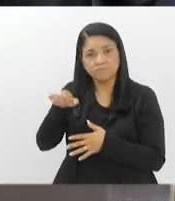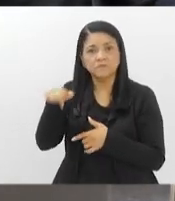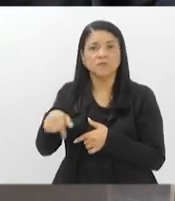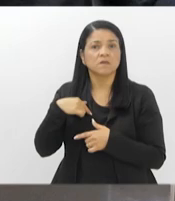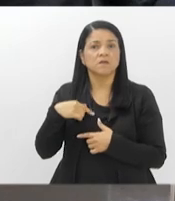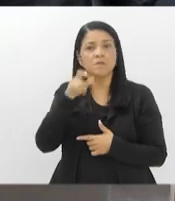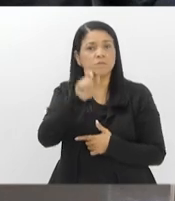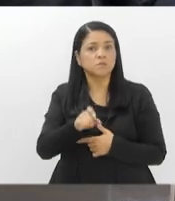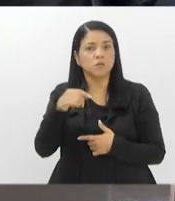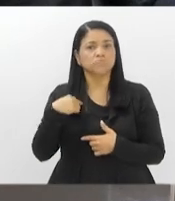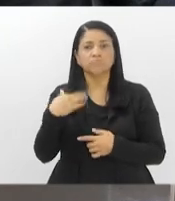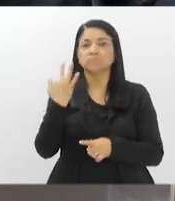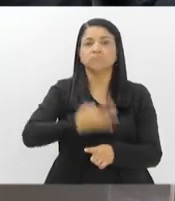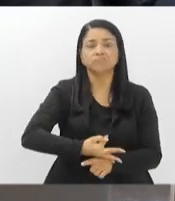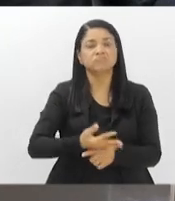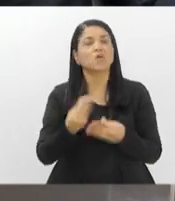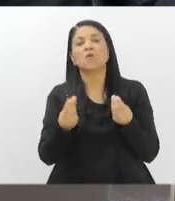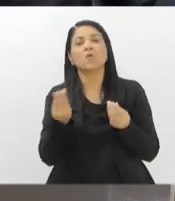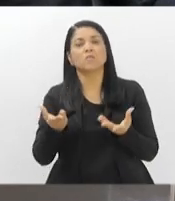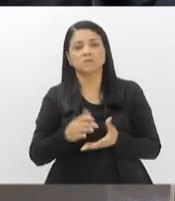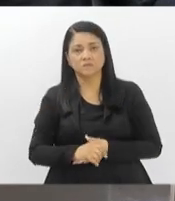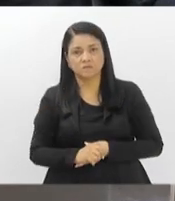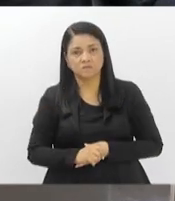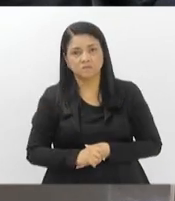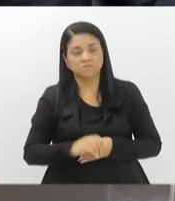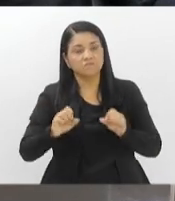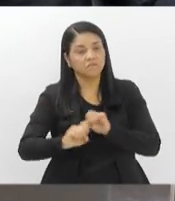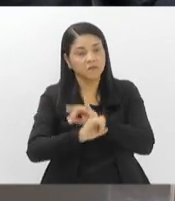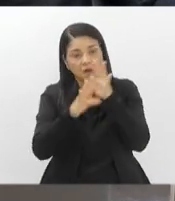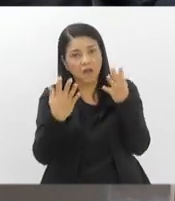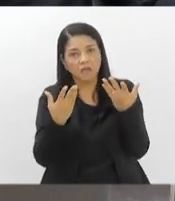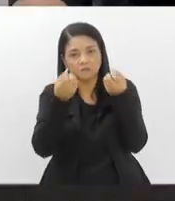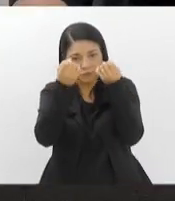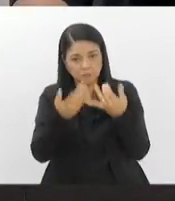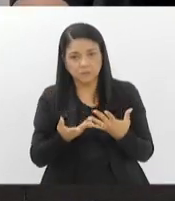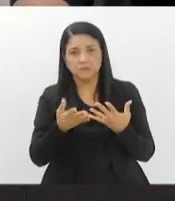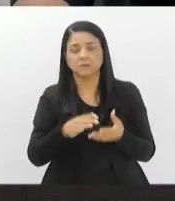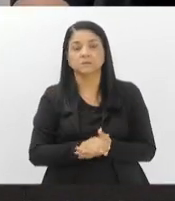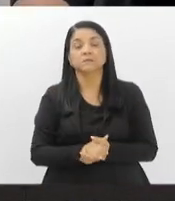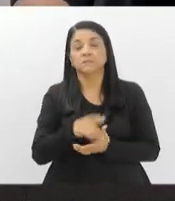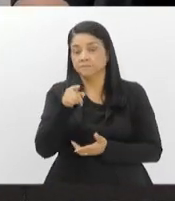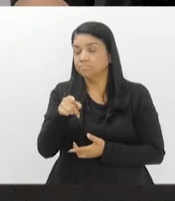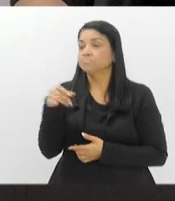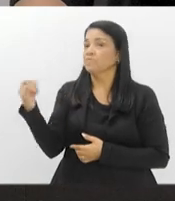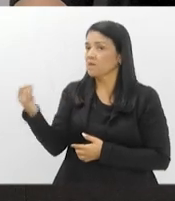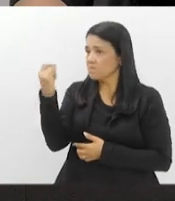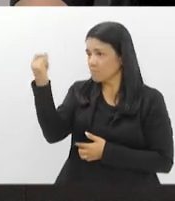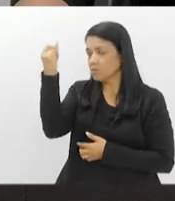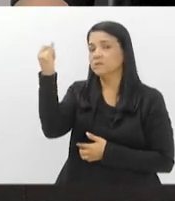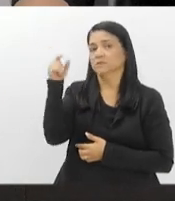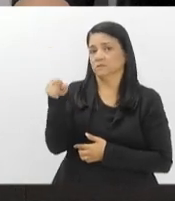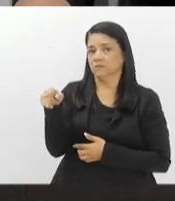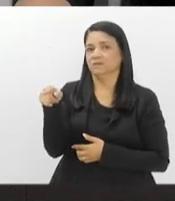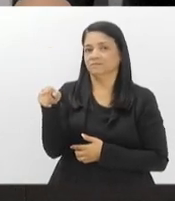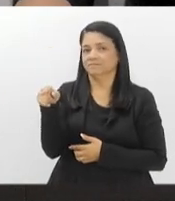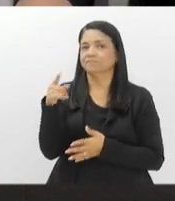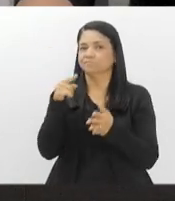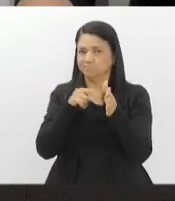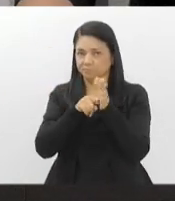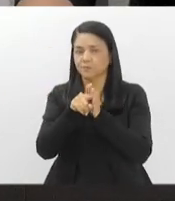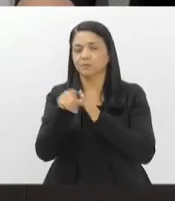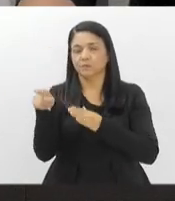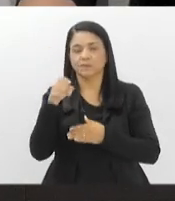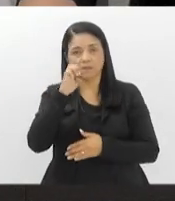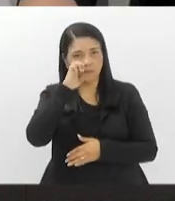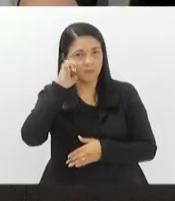não aparecerem só para a gente Esclarecer aqui é isso uma importante eh questionamento da deputada